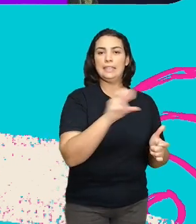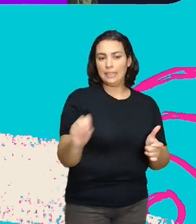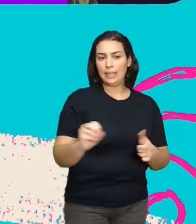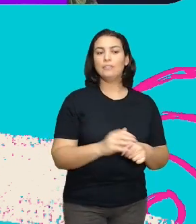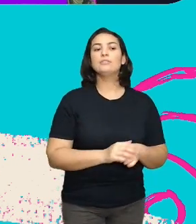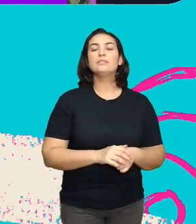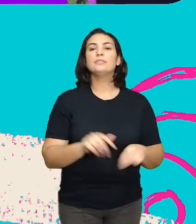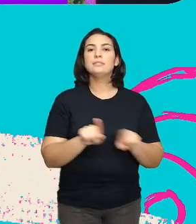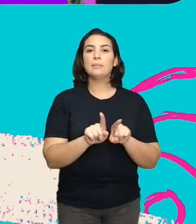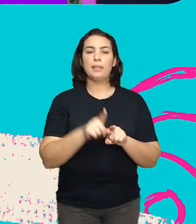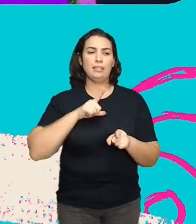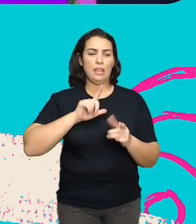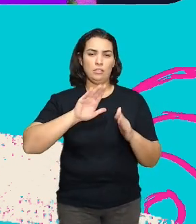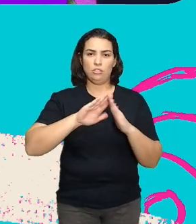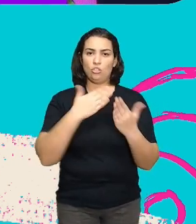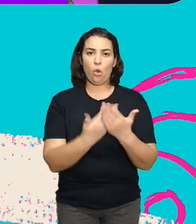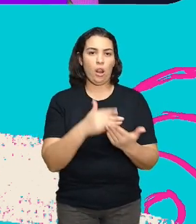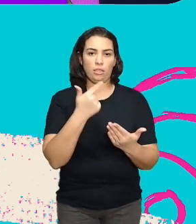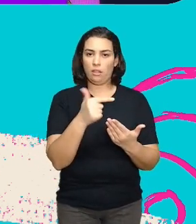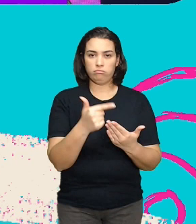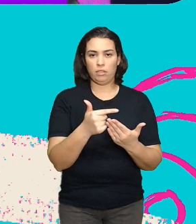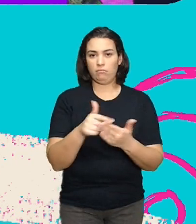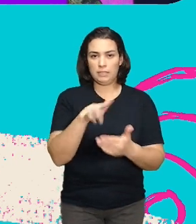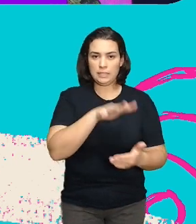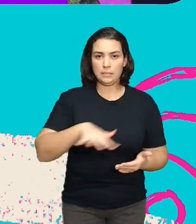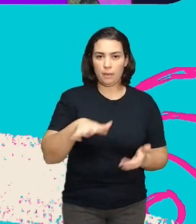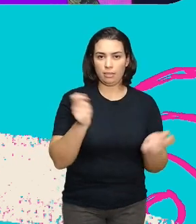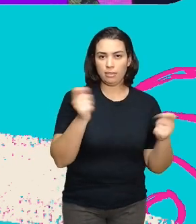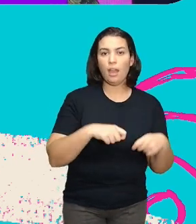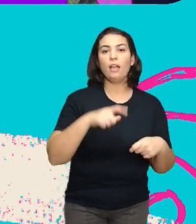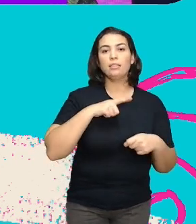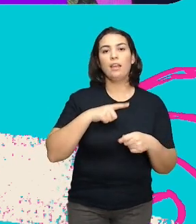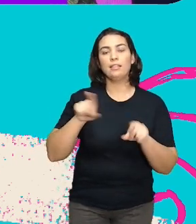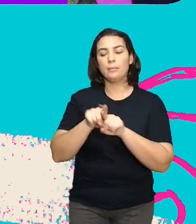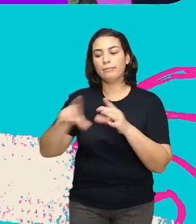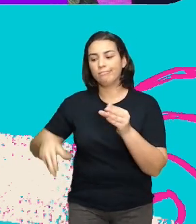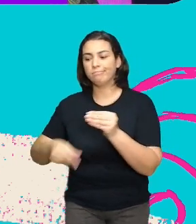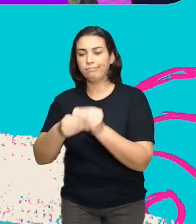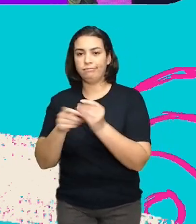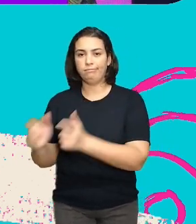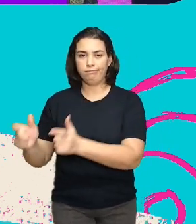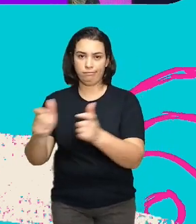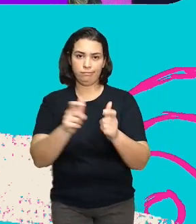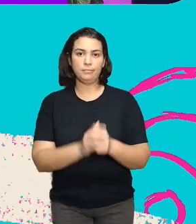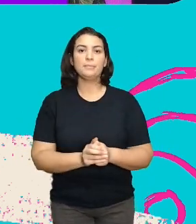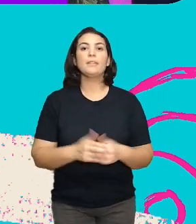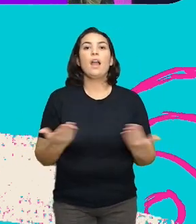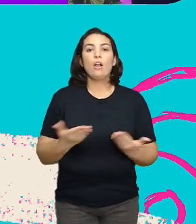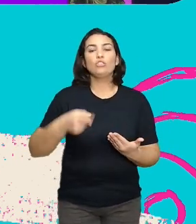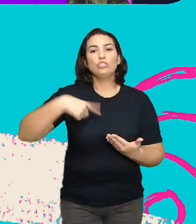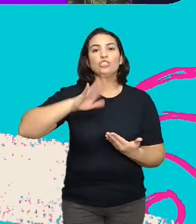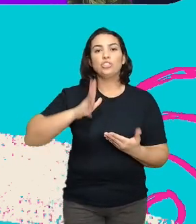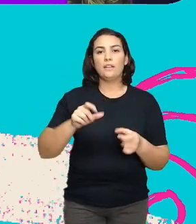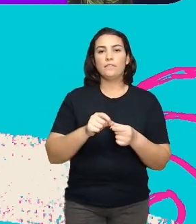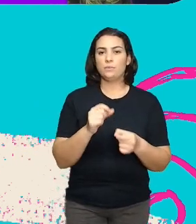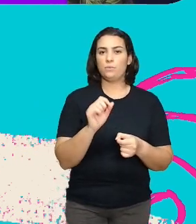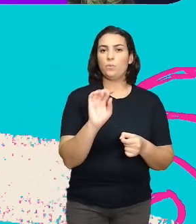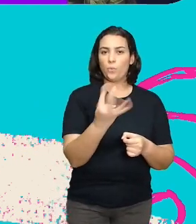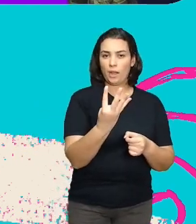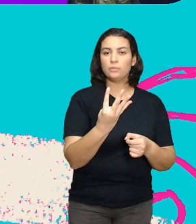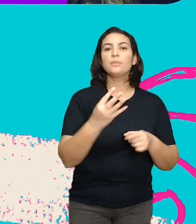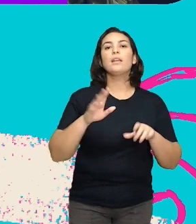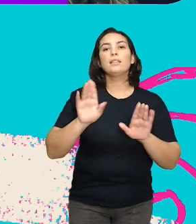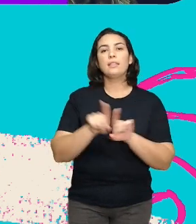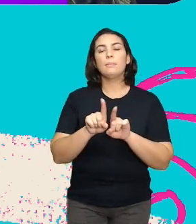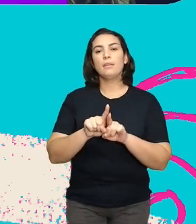têm espaço, e hoje já entregamos 4 espaços no estado, e até o final do ano nós temos aí mais uma série de